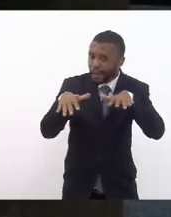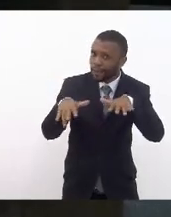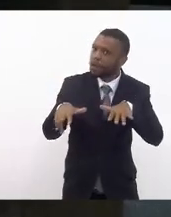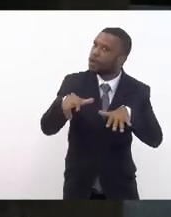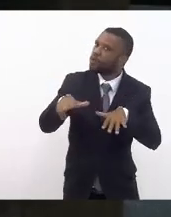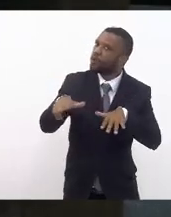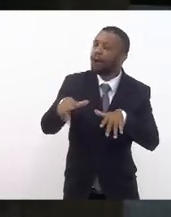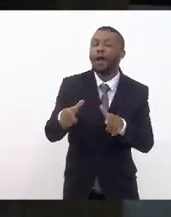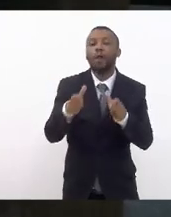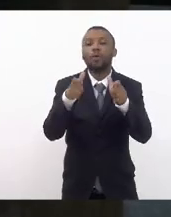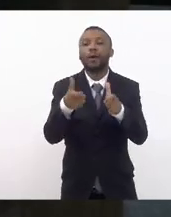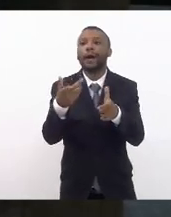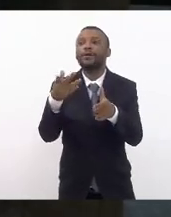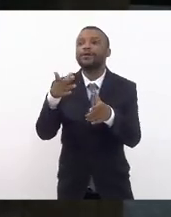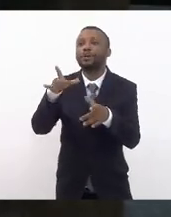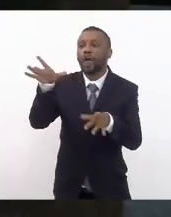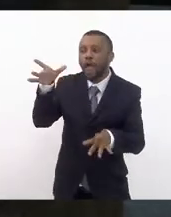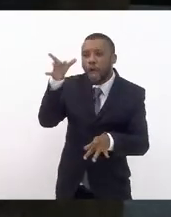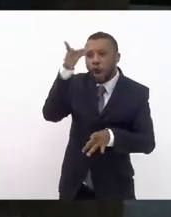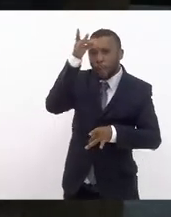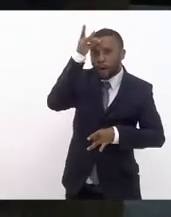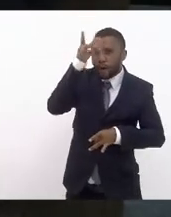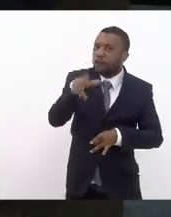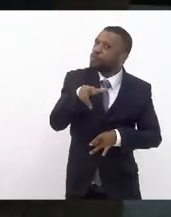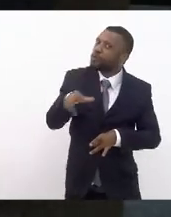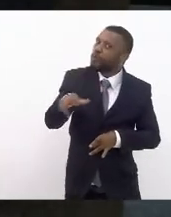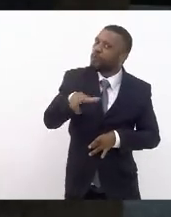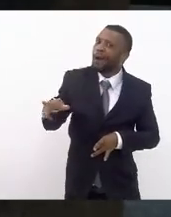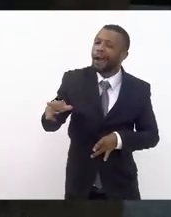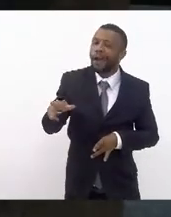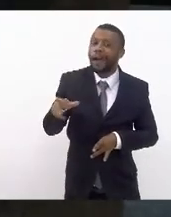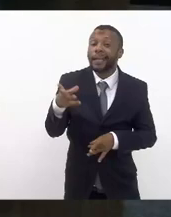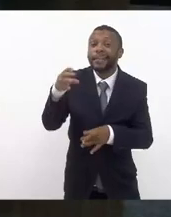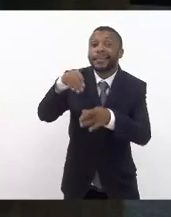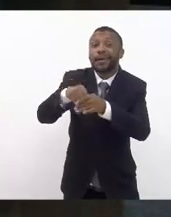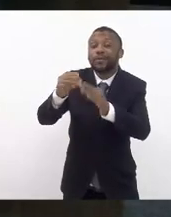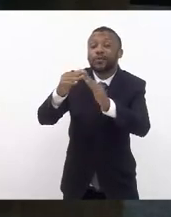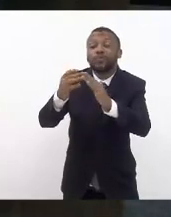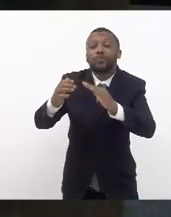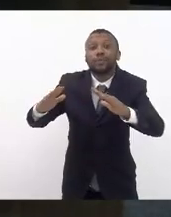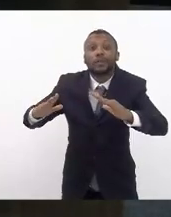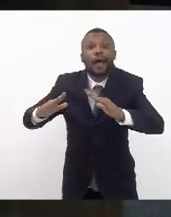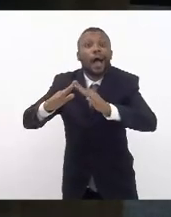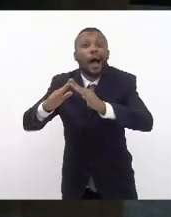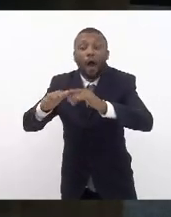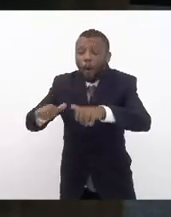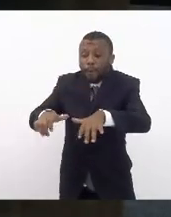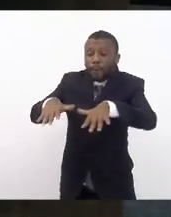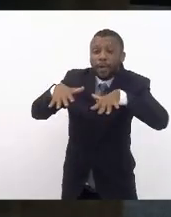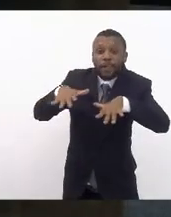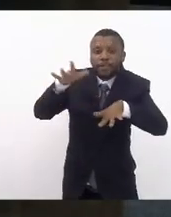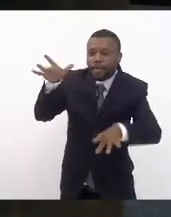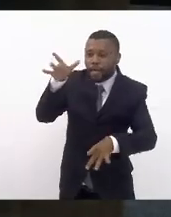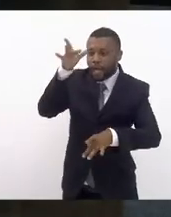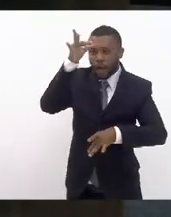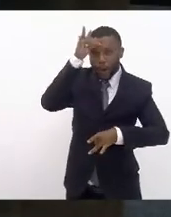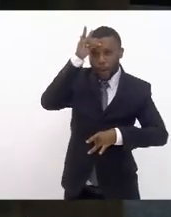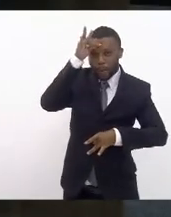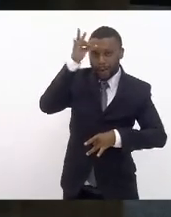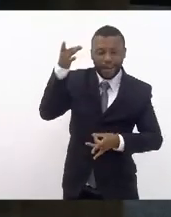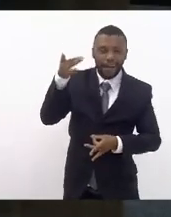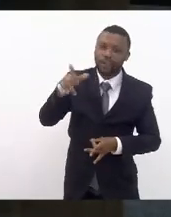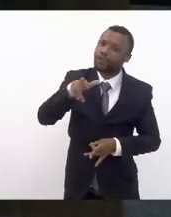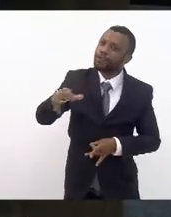presidente. Incorporação são nos terreiros. O plenário não é para incorporar.